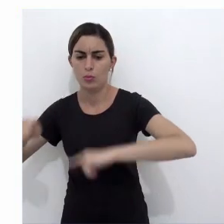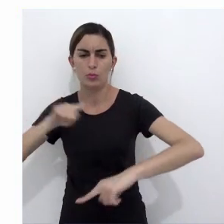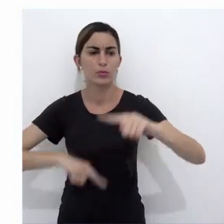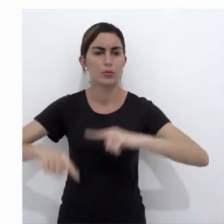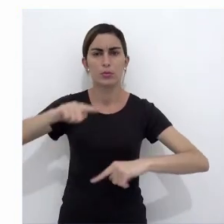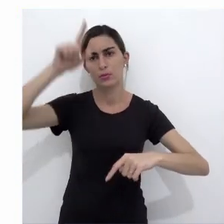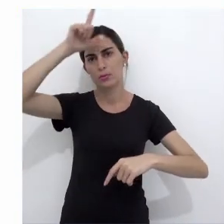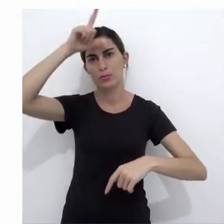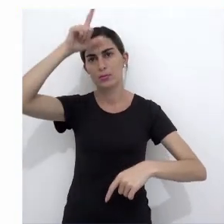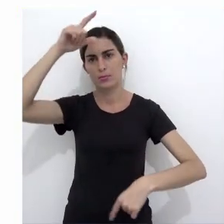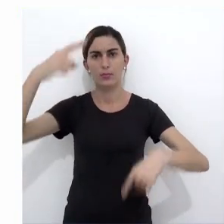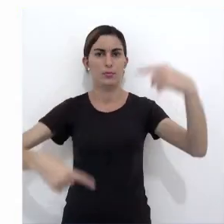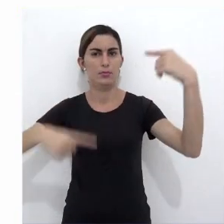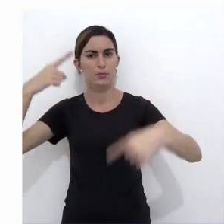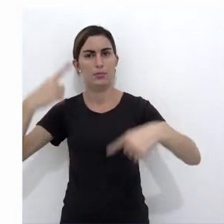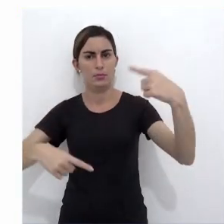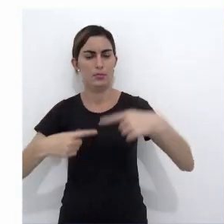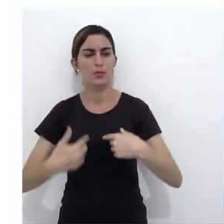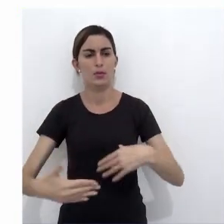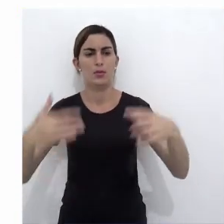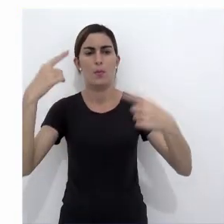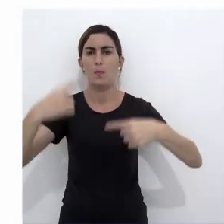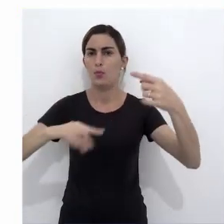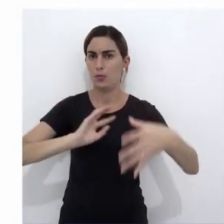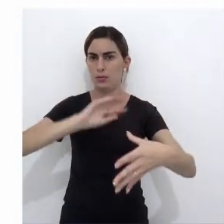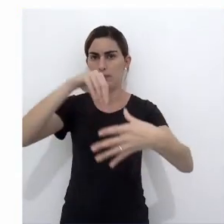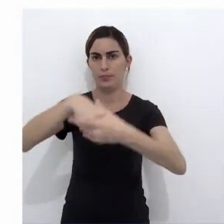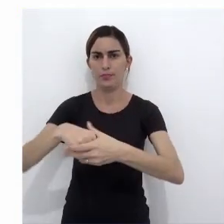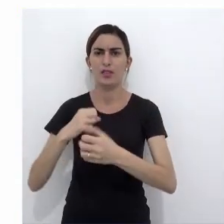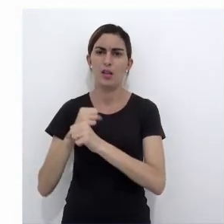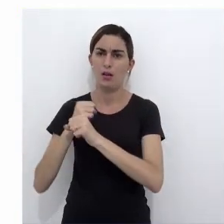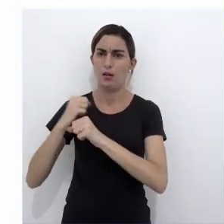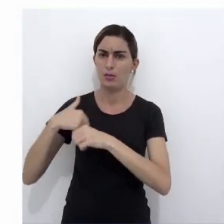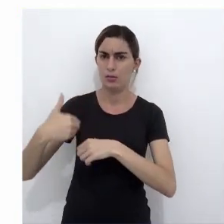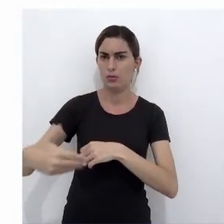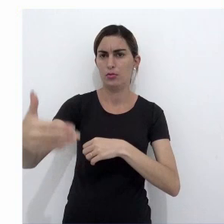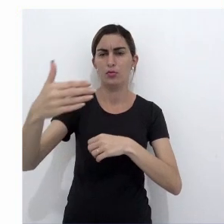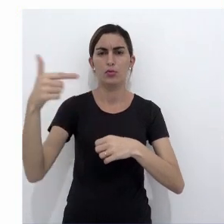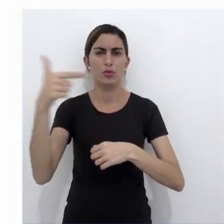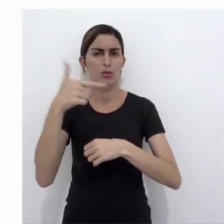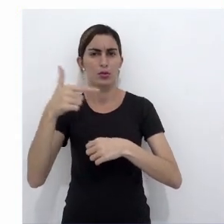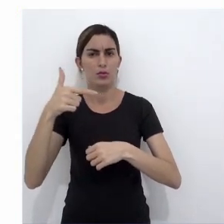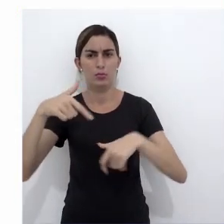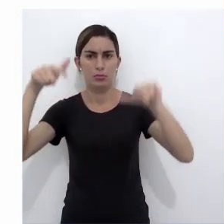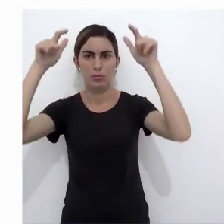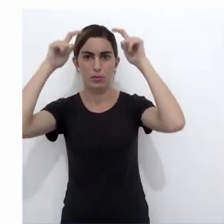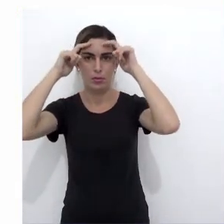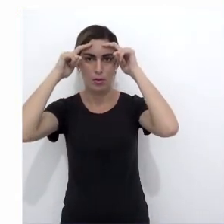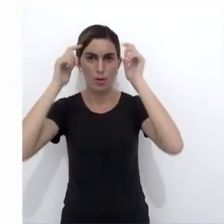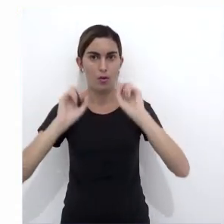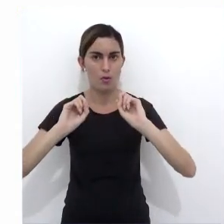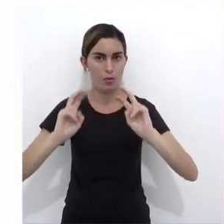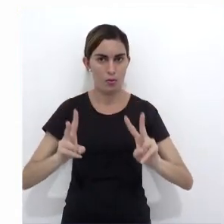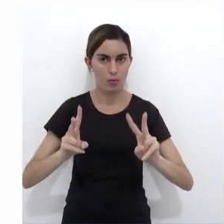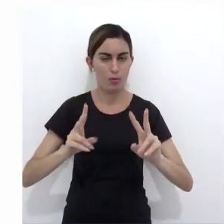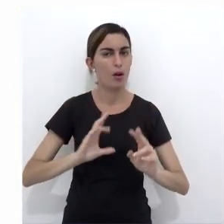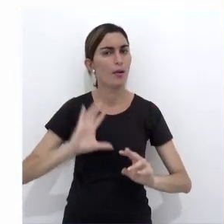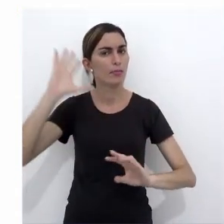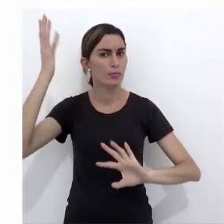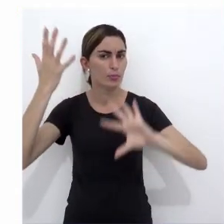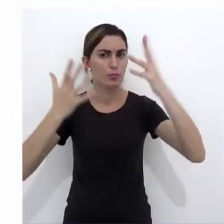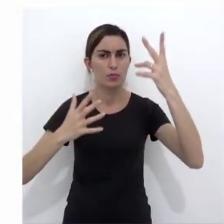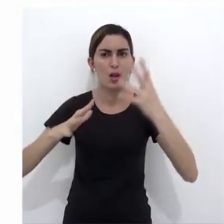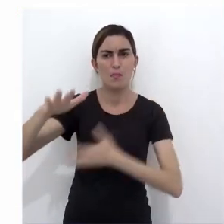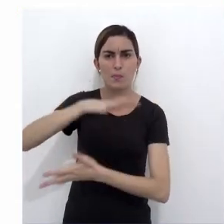as lideranças políticas. Ainda na política interna, nos anos iniciais do segundo reinado, ocorreram